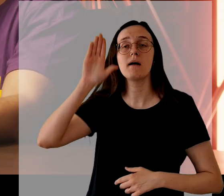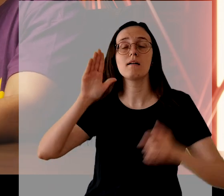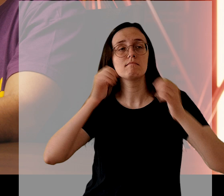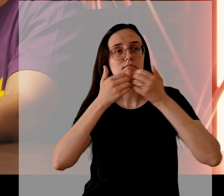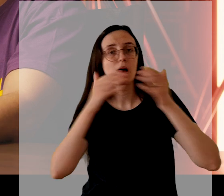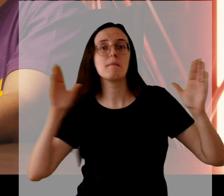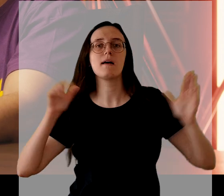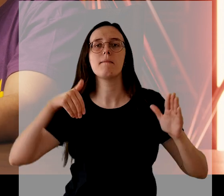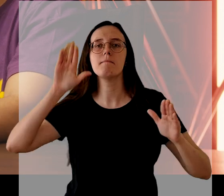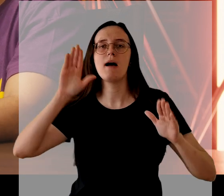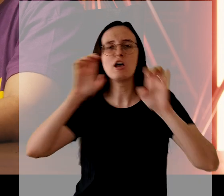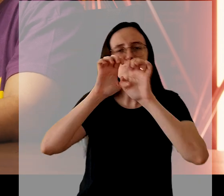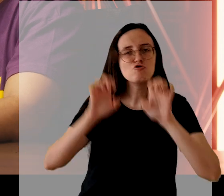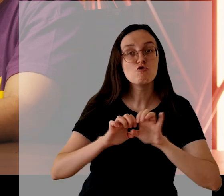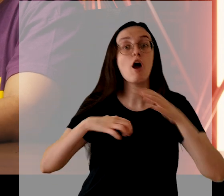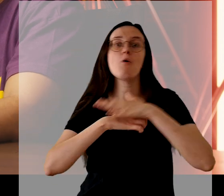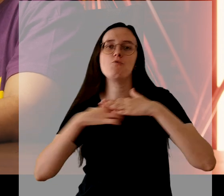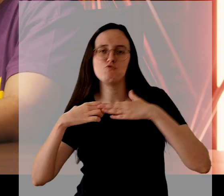mais ampla, estrutural.